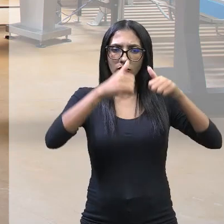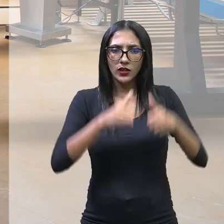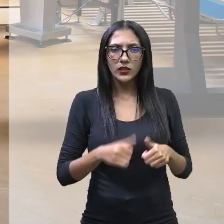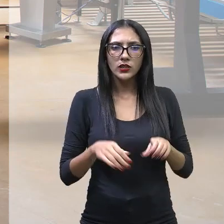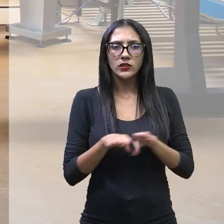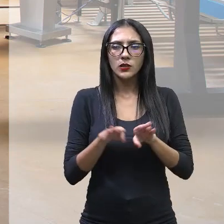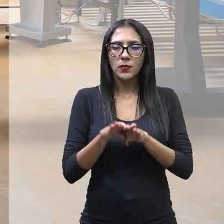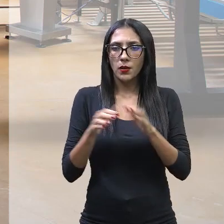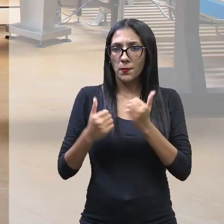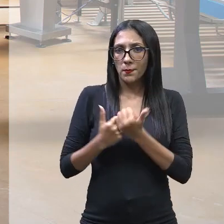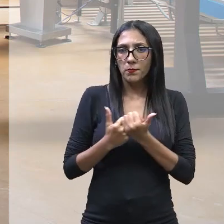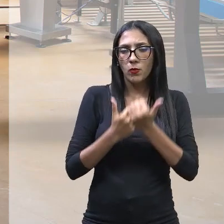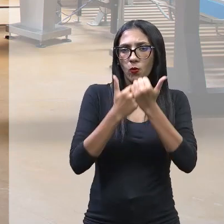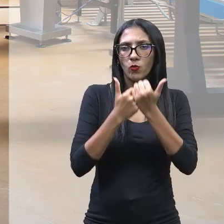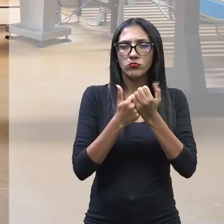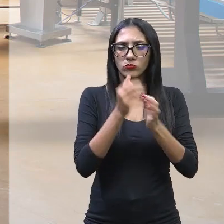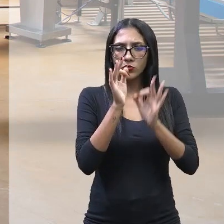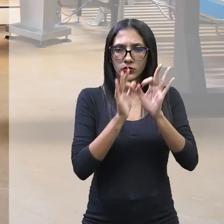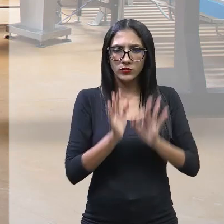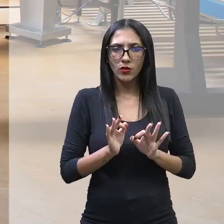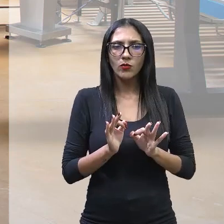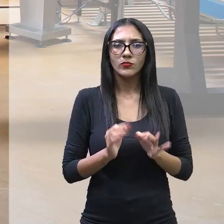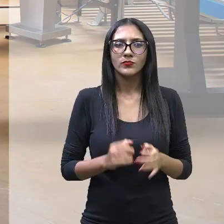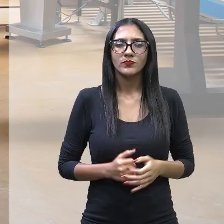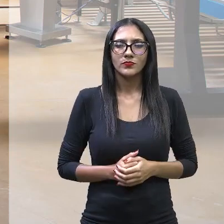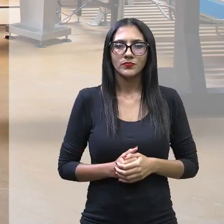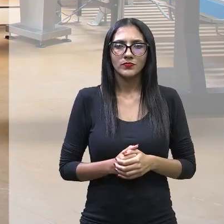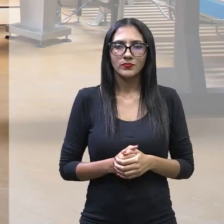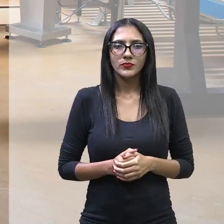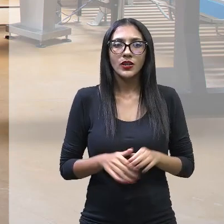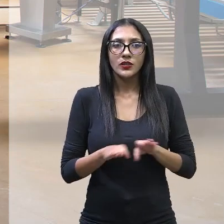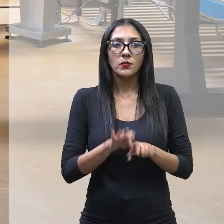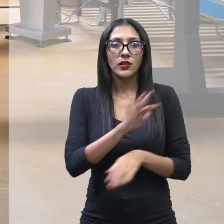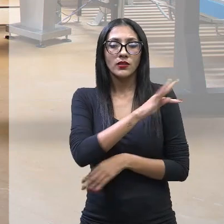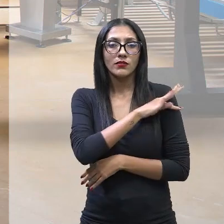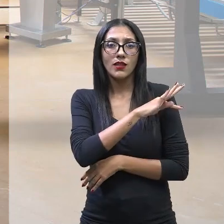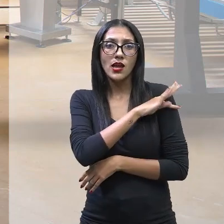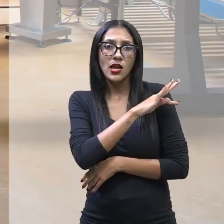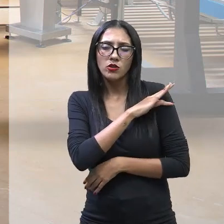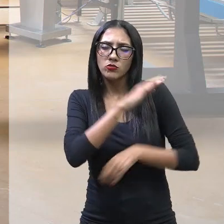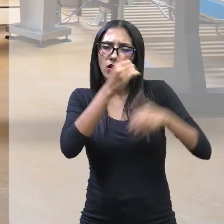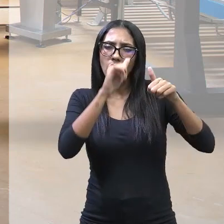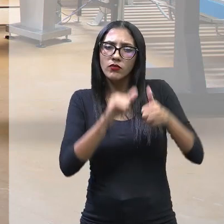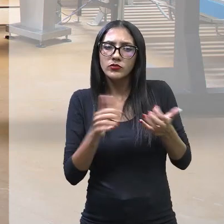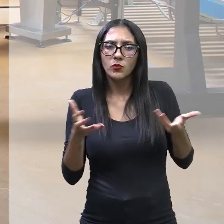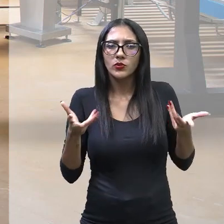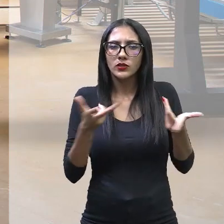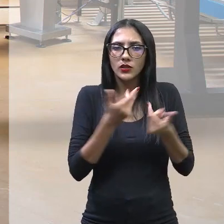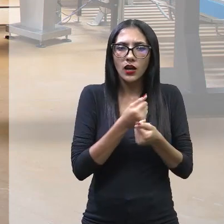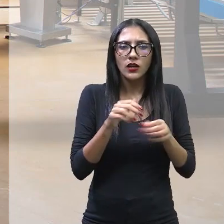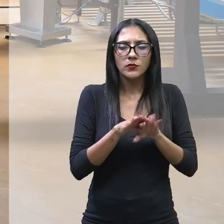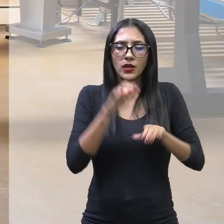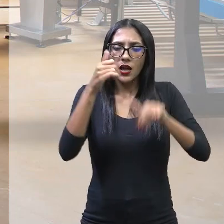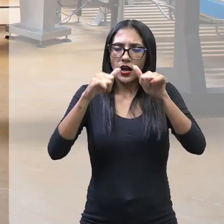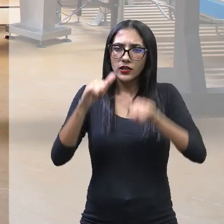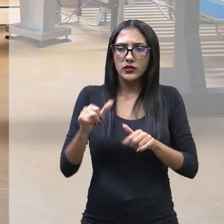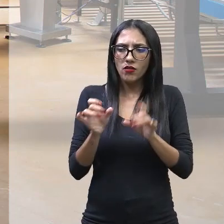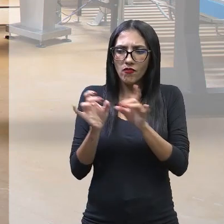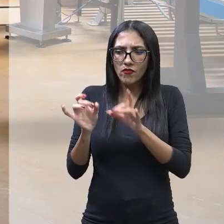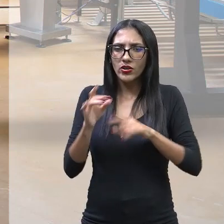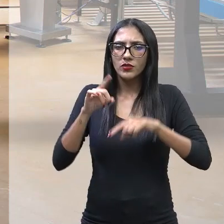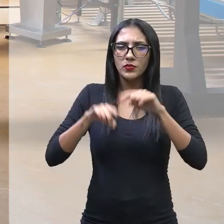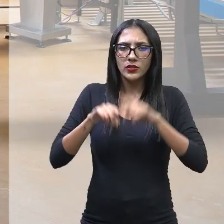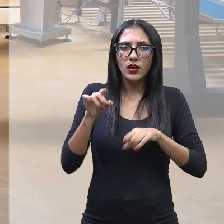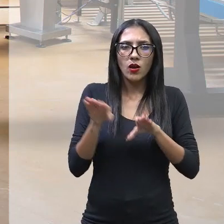assistente de logística, olha só quantas ocupações tem no distrito. Tem o técnico de qualidade, analista de compras,